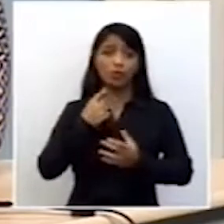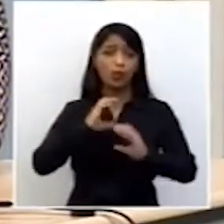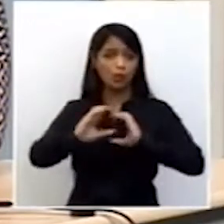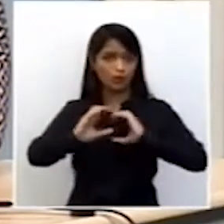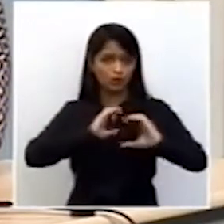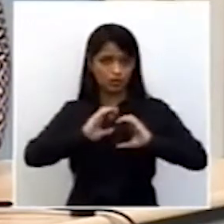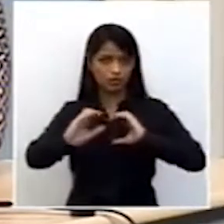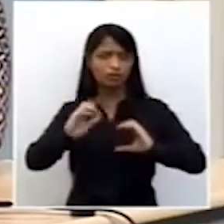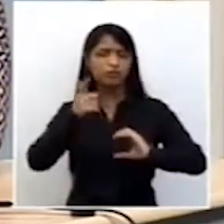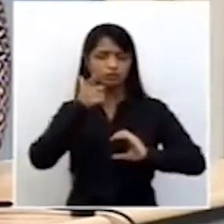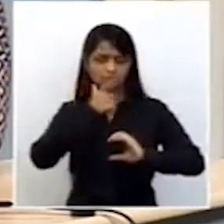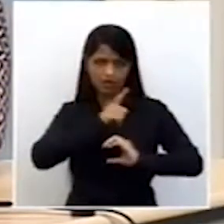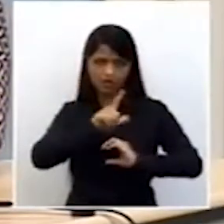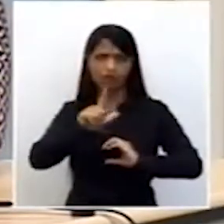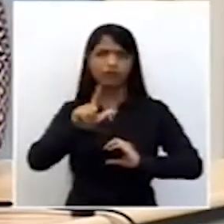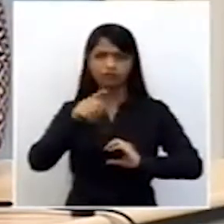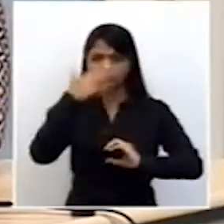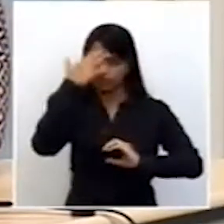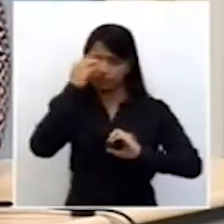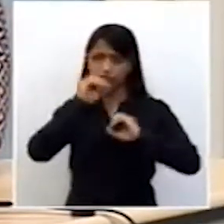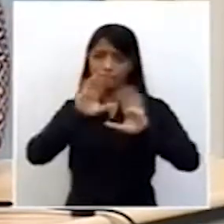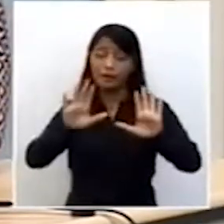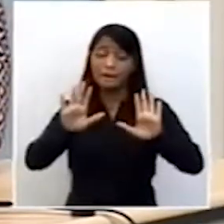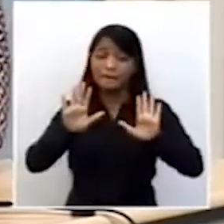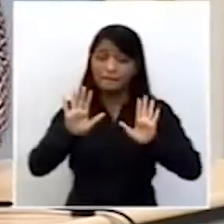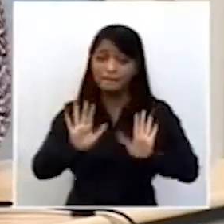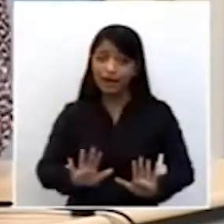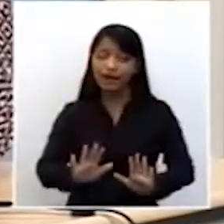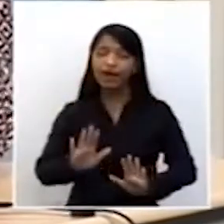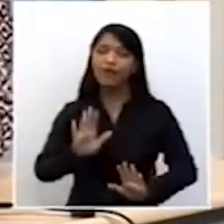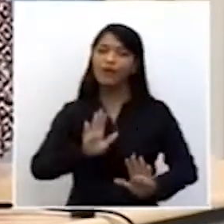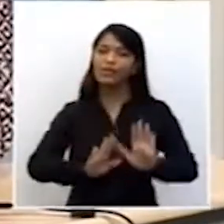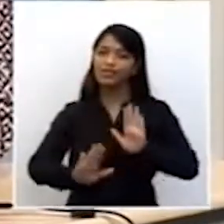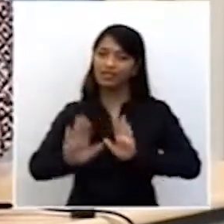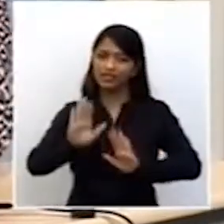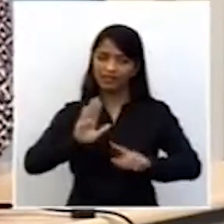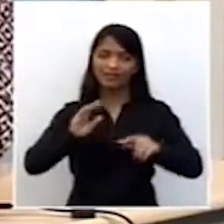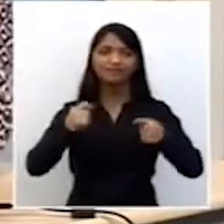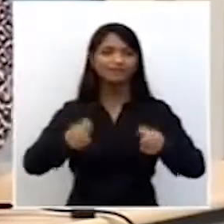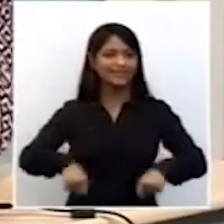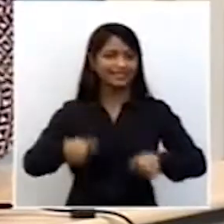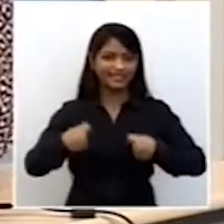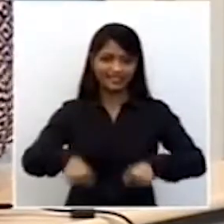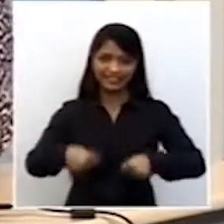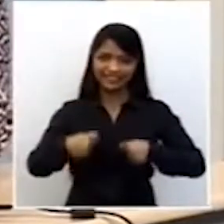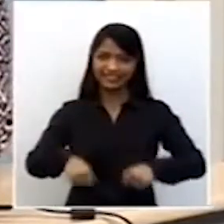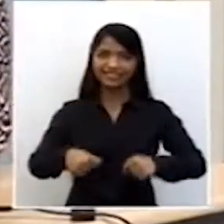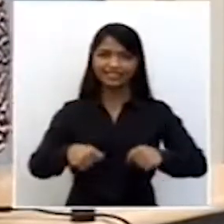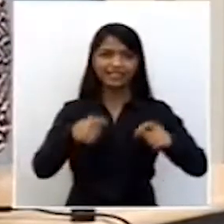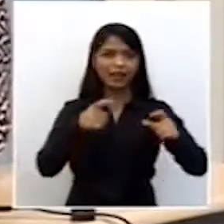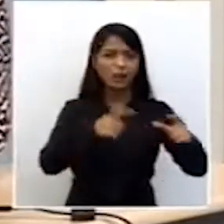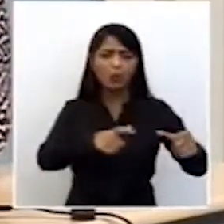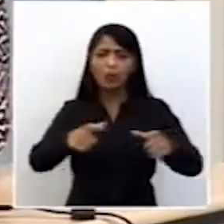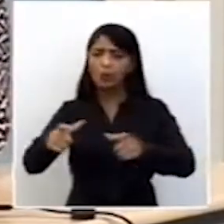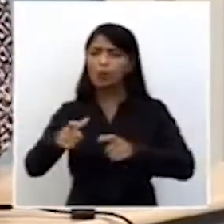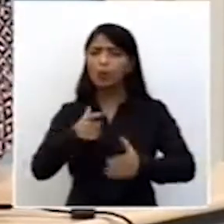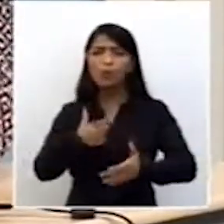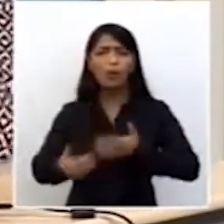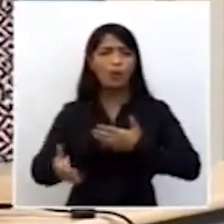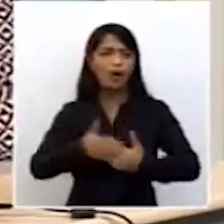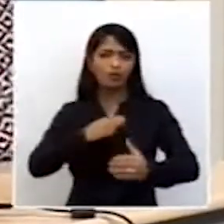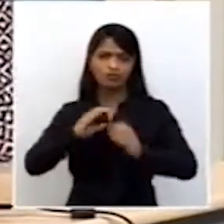nós, nós precisamos tomar muito cuidado com isso. E isso é para todas as situações de comunicação,